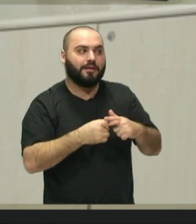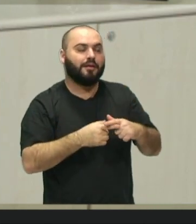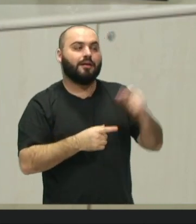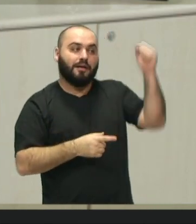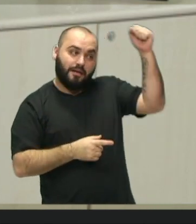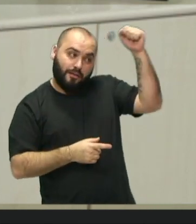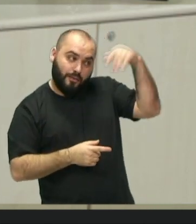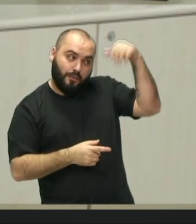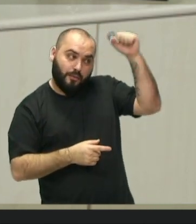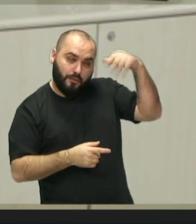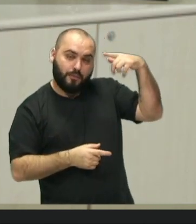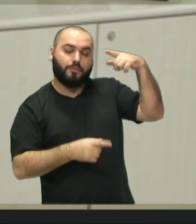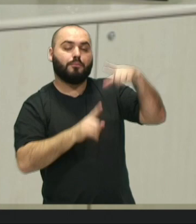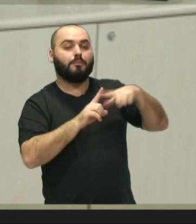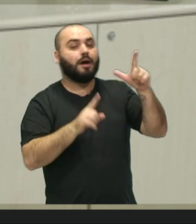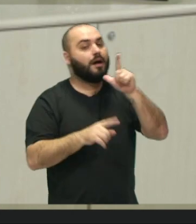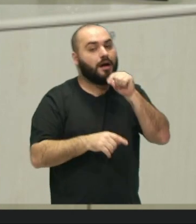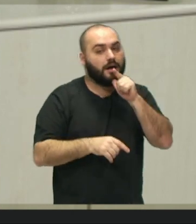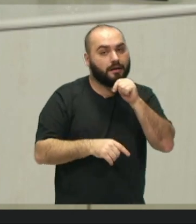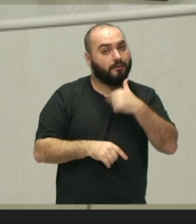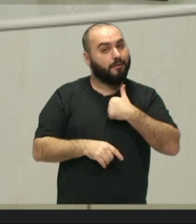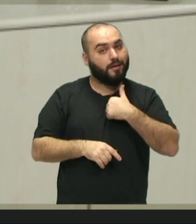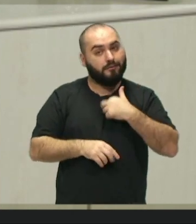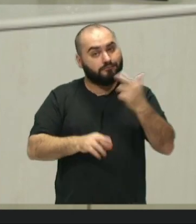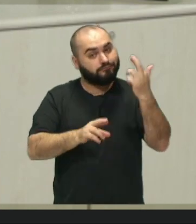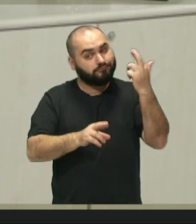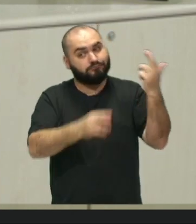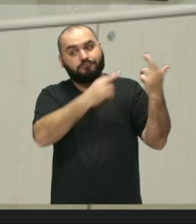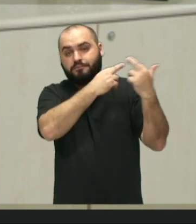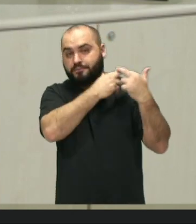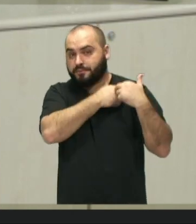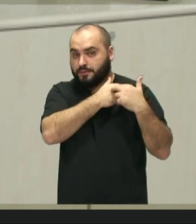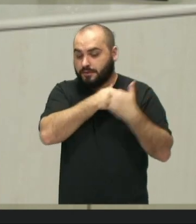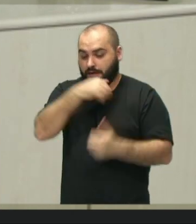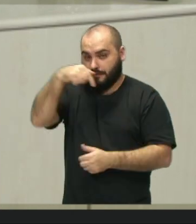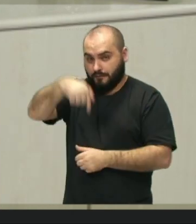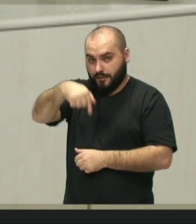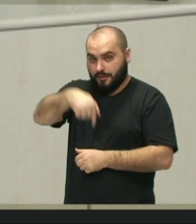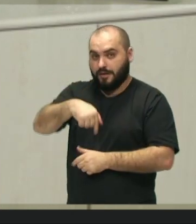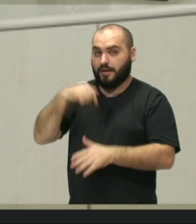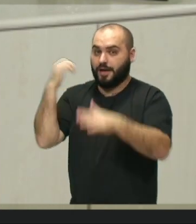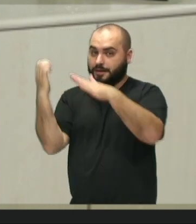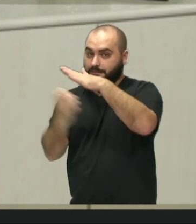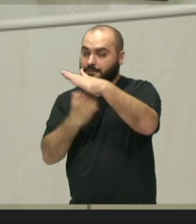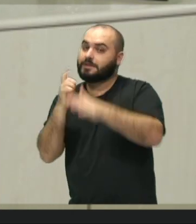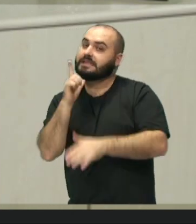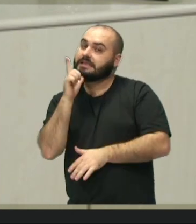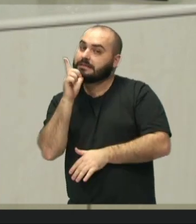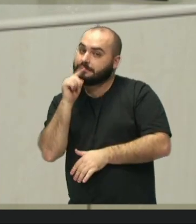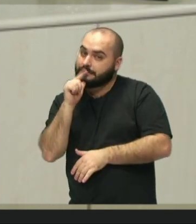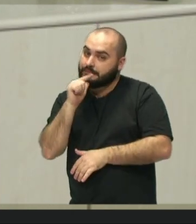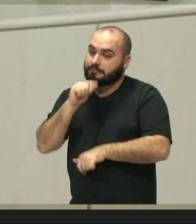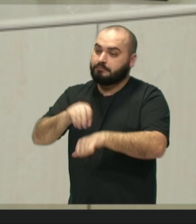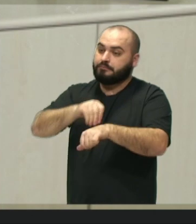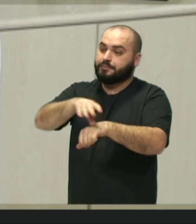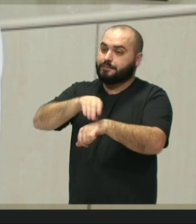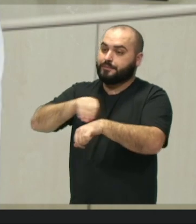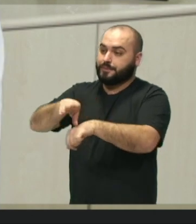quadros, estou como responsável aqui da autarquia, de uma autarquia responsável pelo fornecimento de